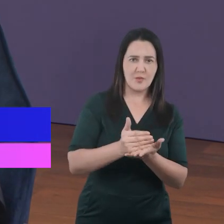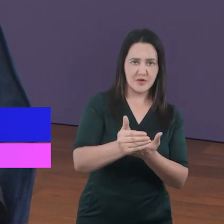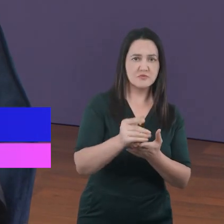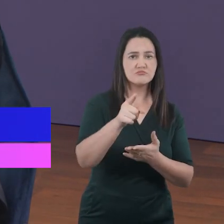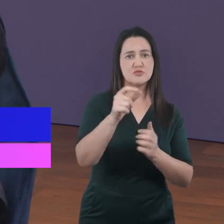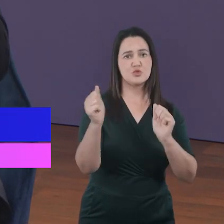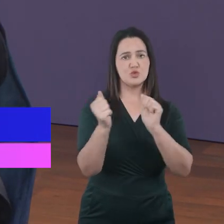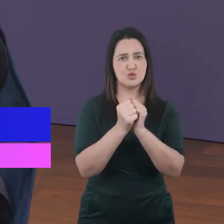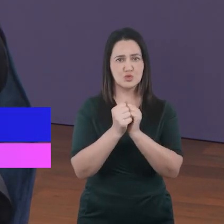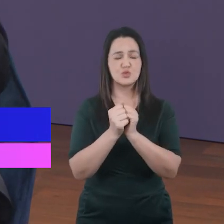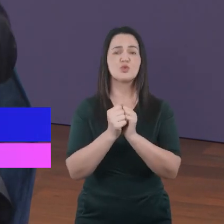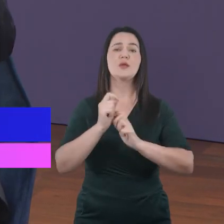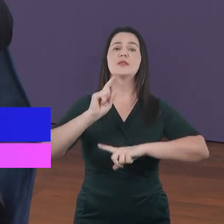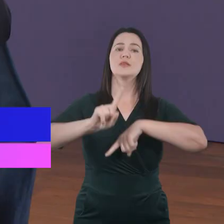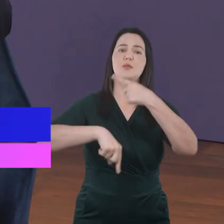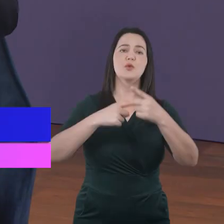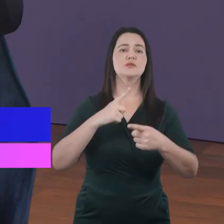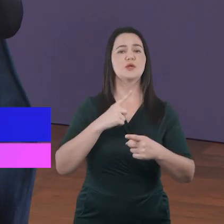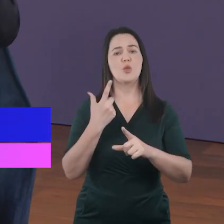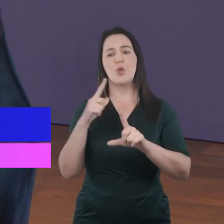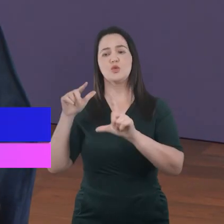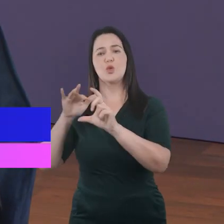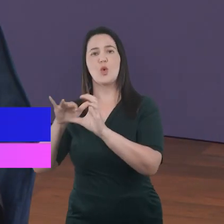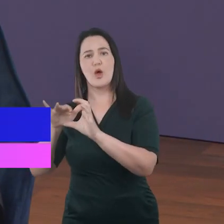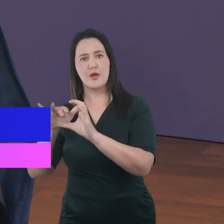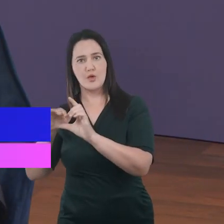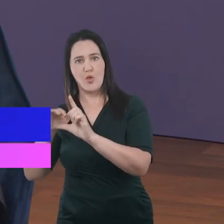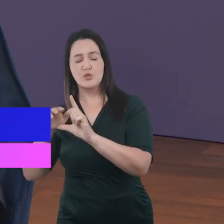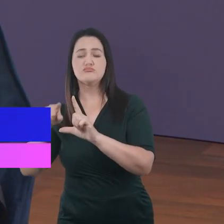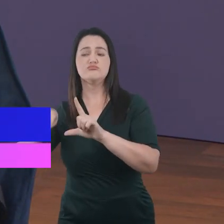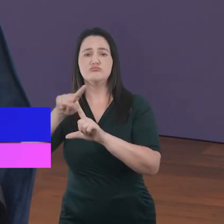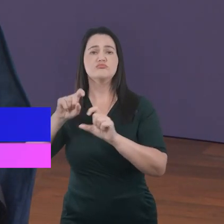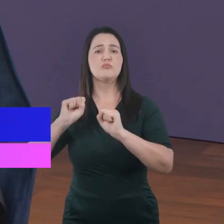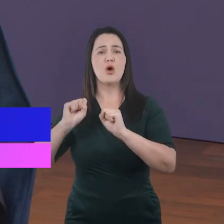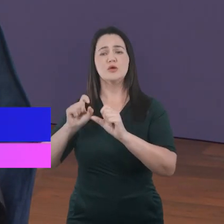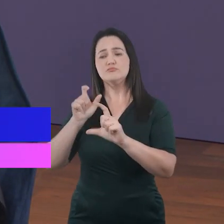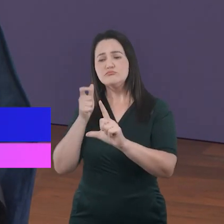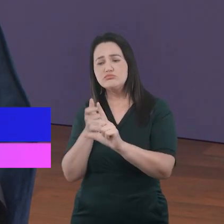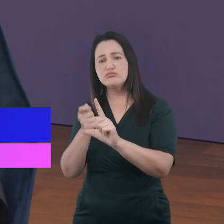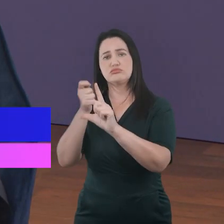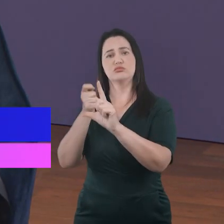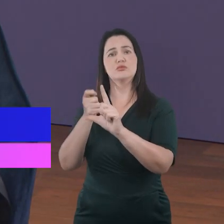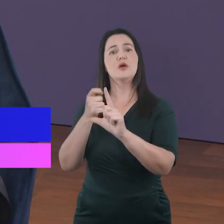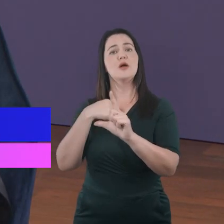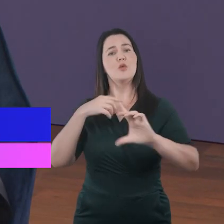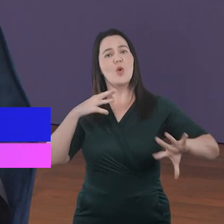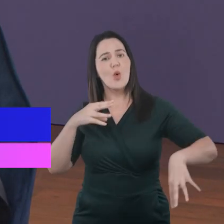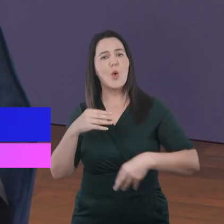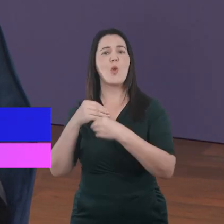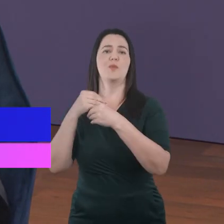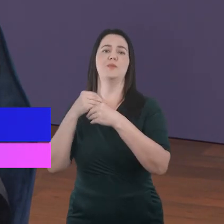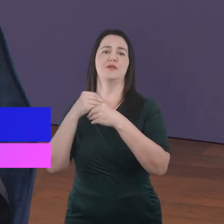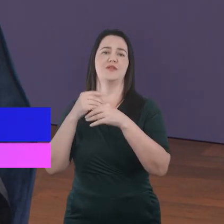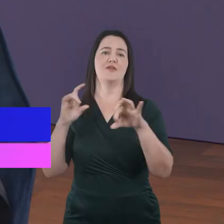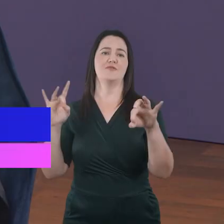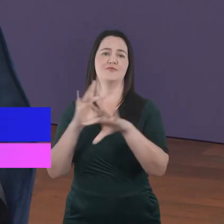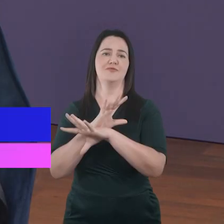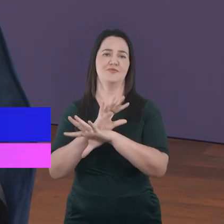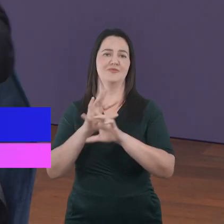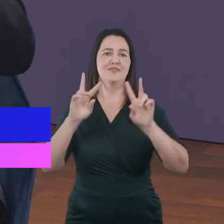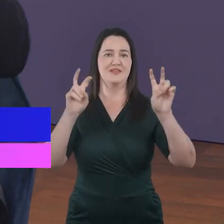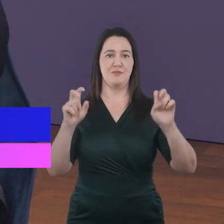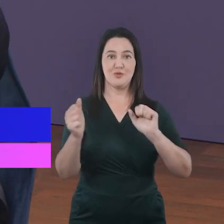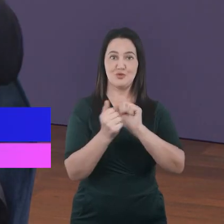Restaurador da Vida. Então tem um vídeo no começo, você faz o estudo bíblico, no final tem outro QR Code, você aponta e aí eu volto